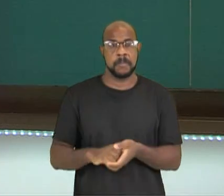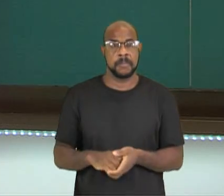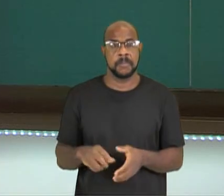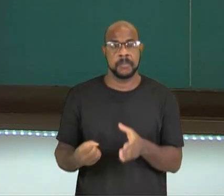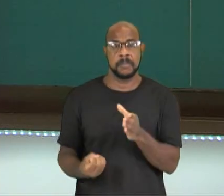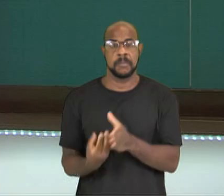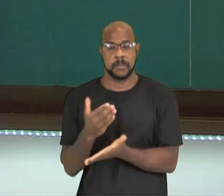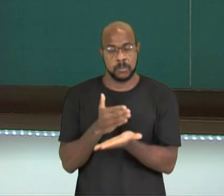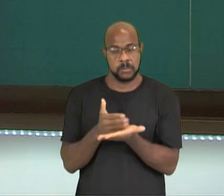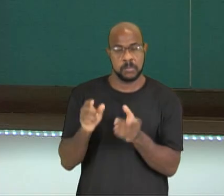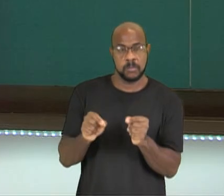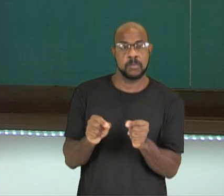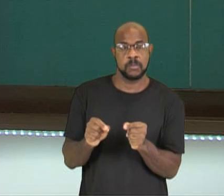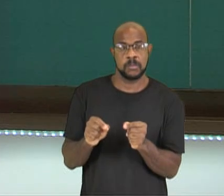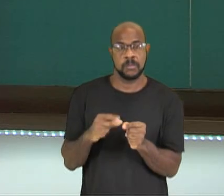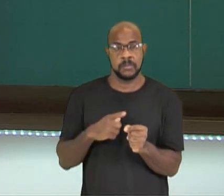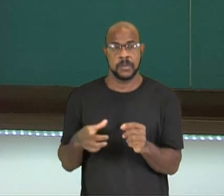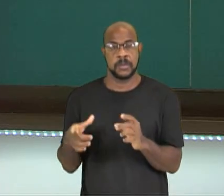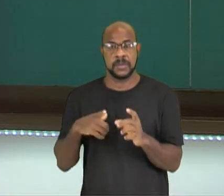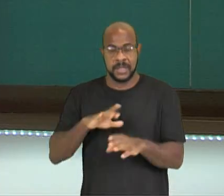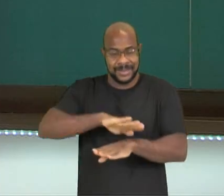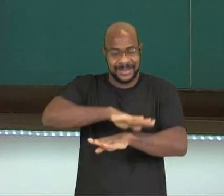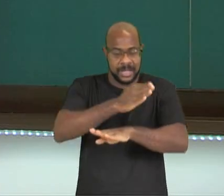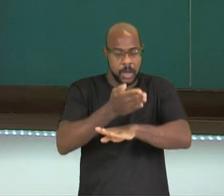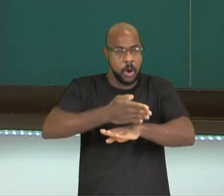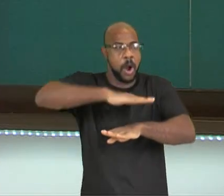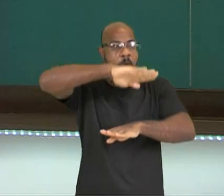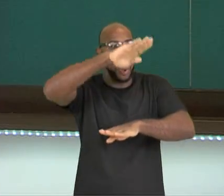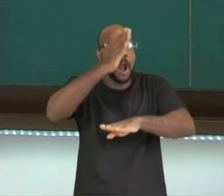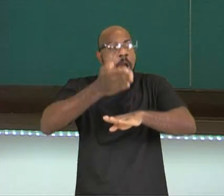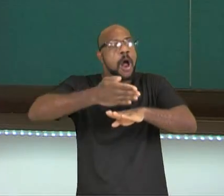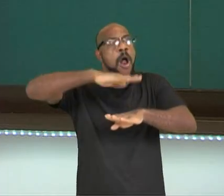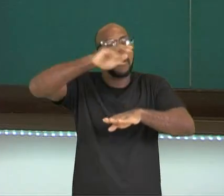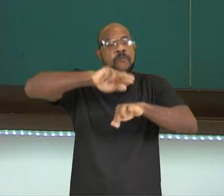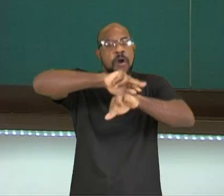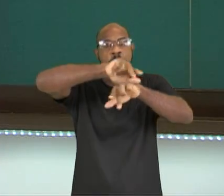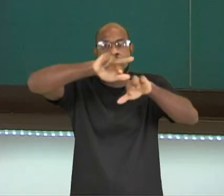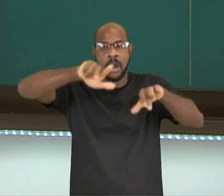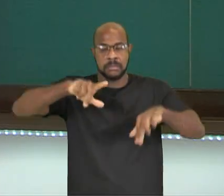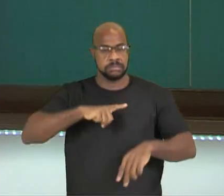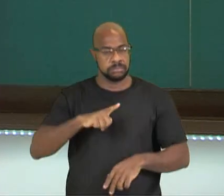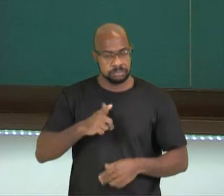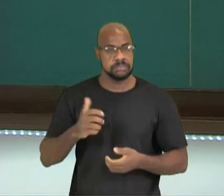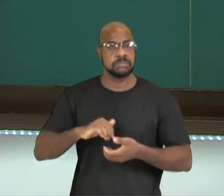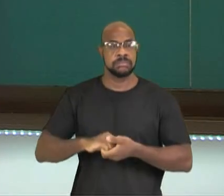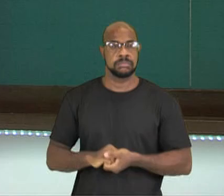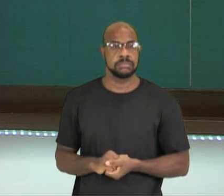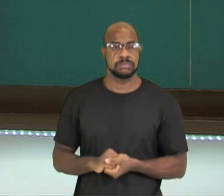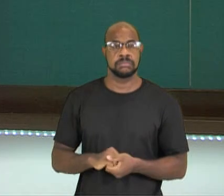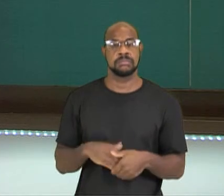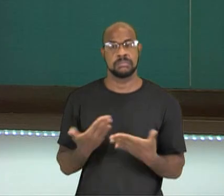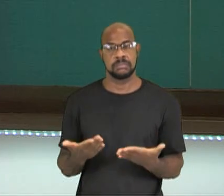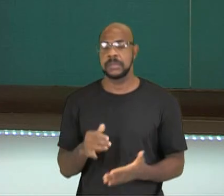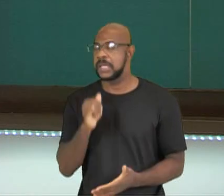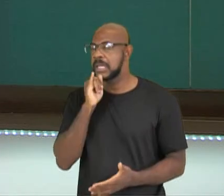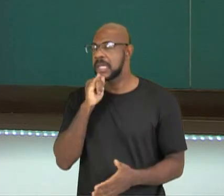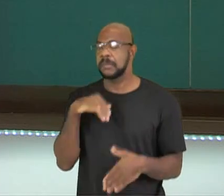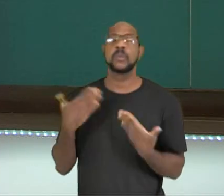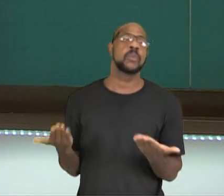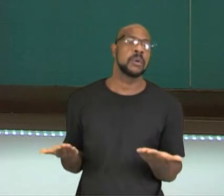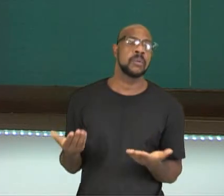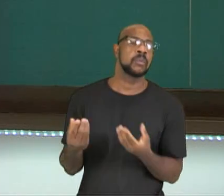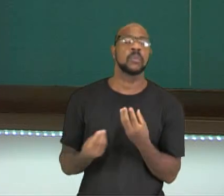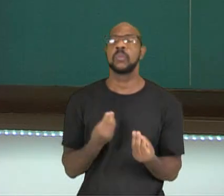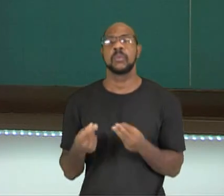originam ali as maiores cadeias de montanhas. Que exemplos nós podemos dar desses chamados dobramentos modernos?